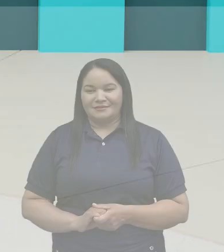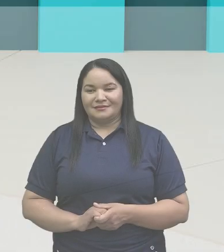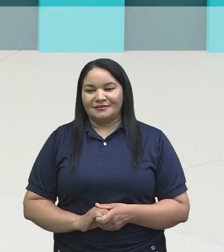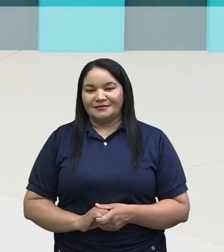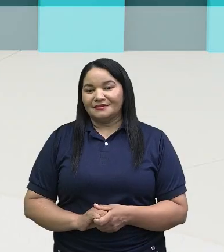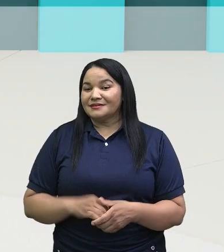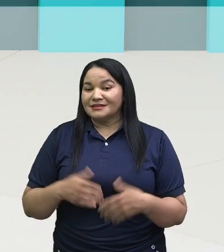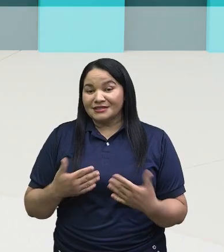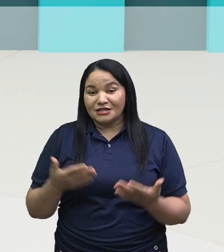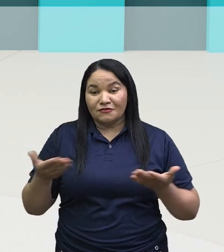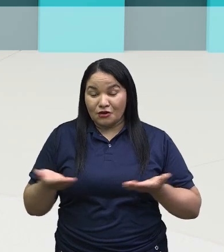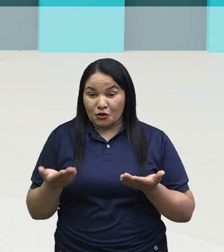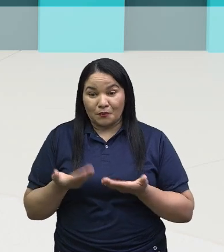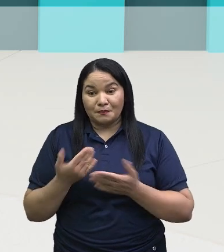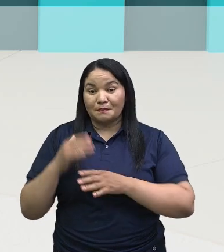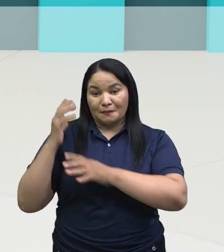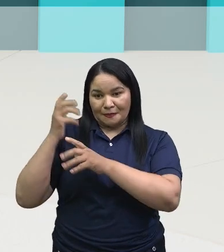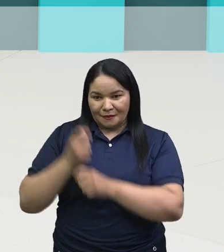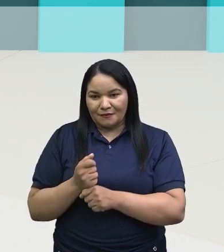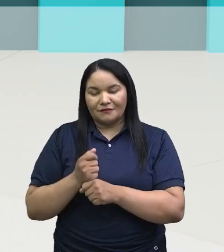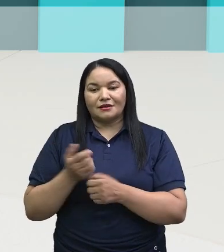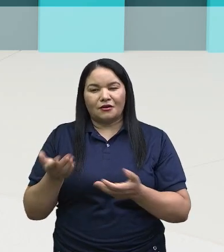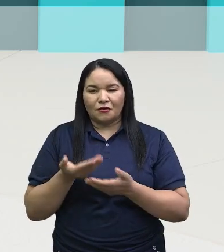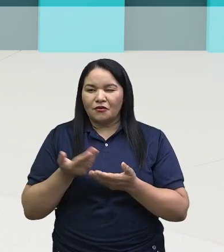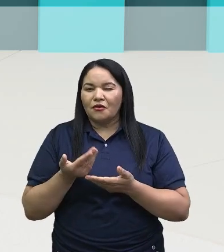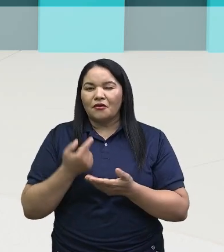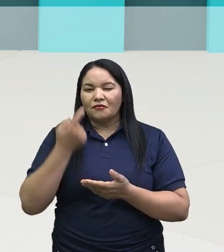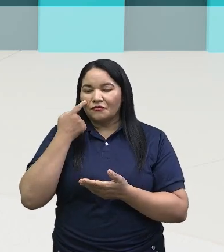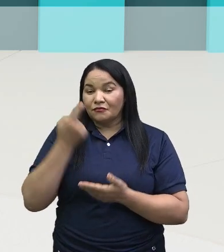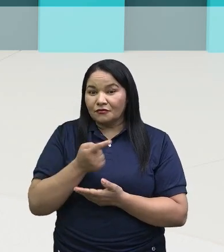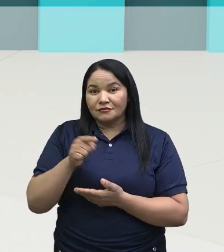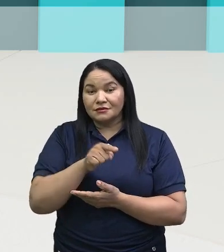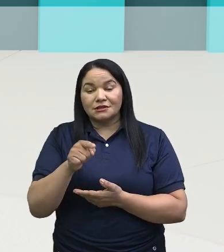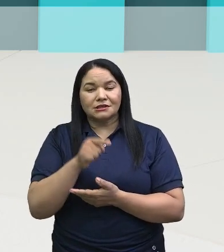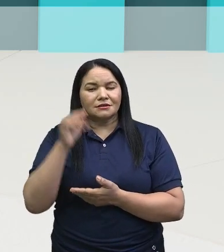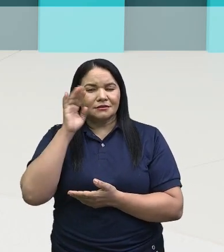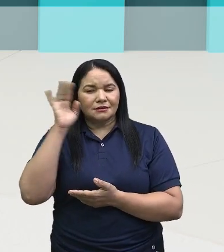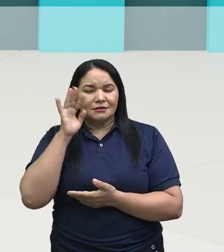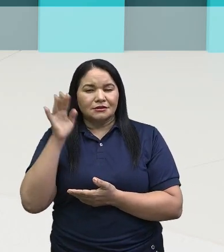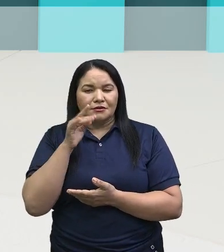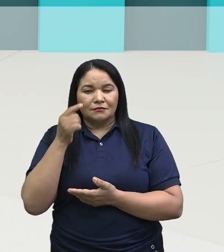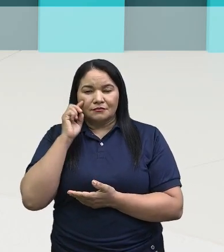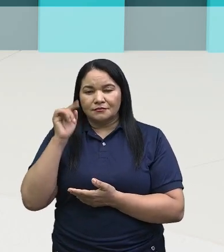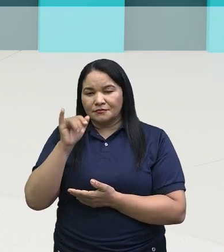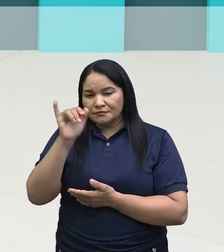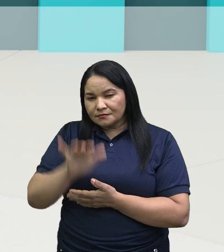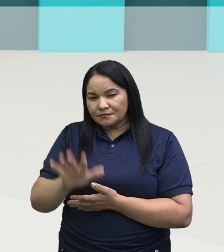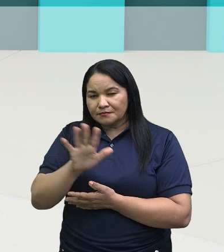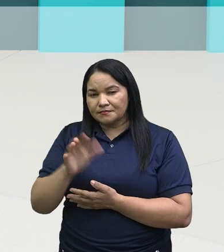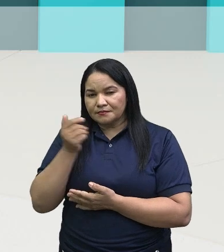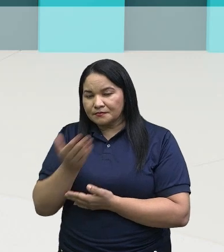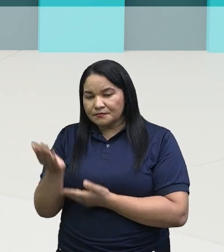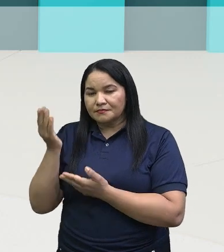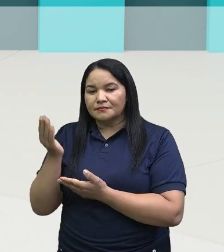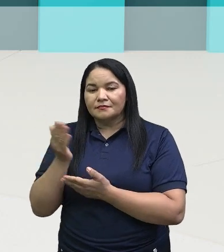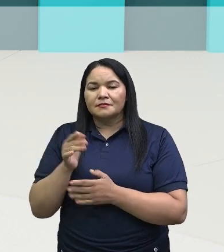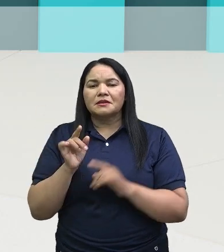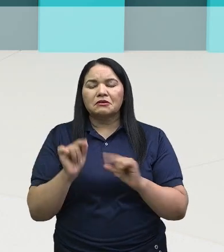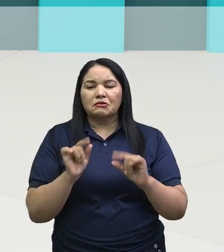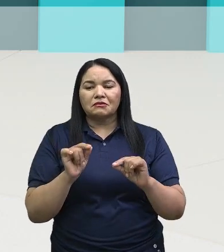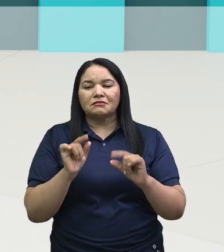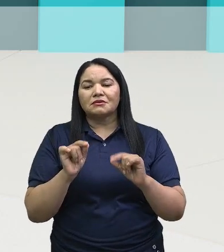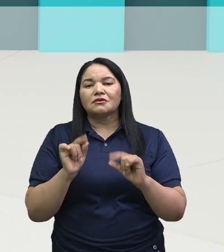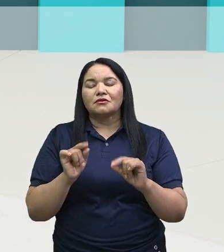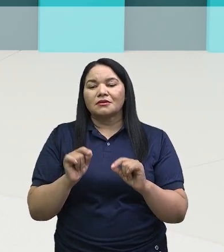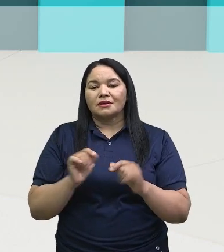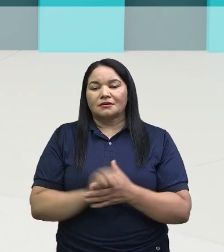Então, gente, chegou o momento da nossa revisão e eu quero aqui que vocês pensem na seguinte imagem comigo, não é? O que seria